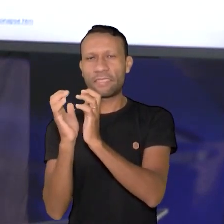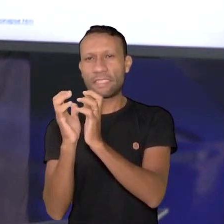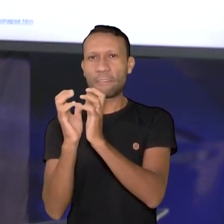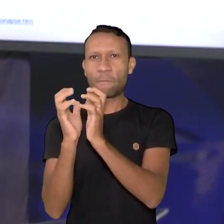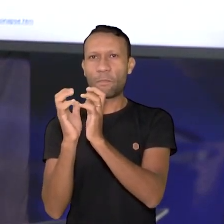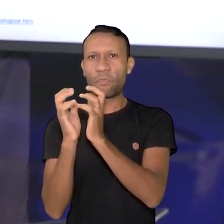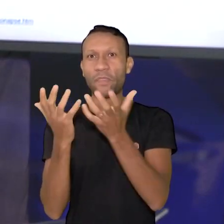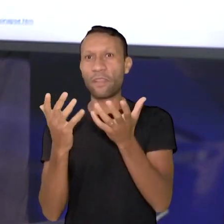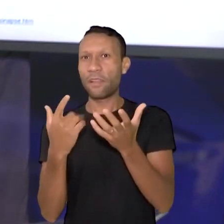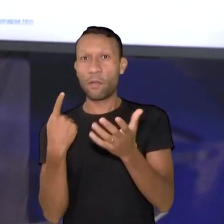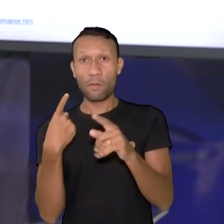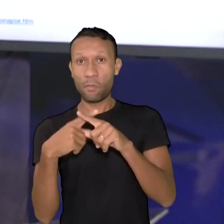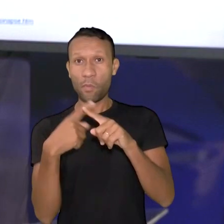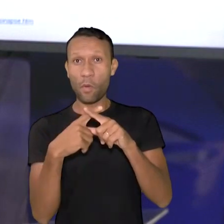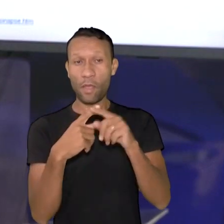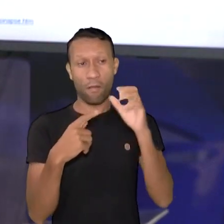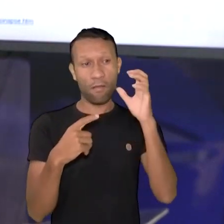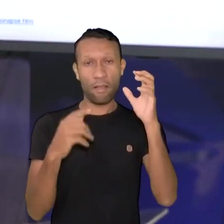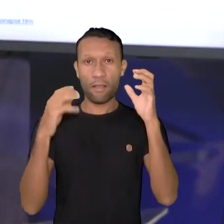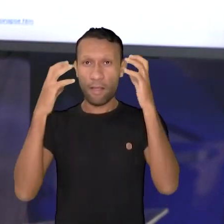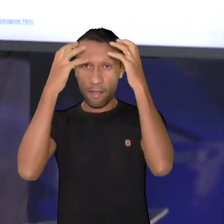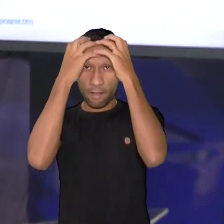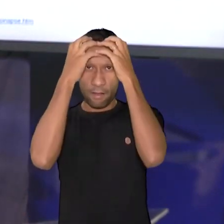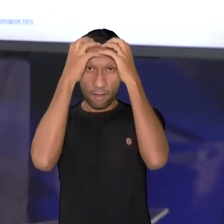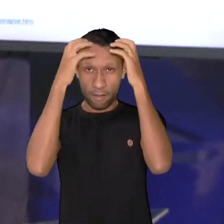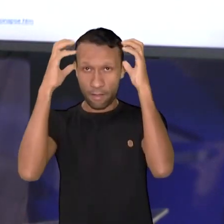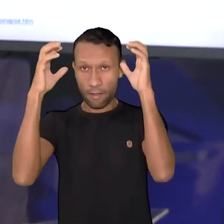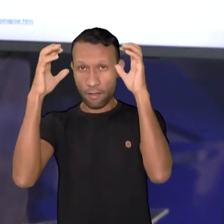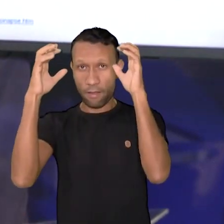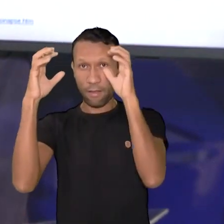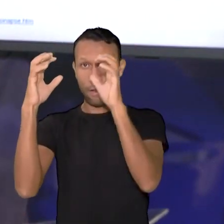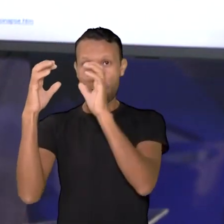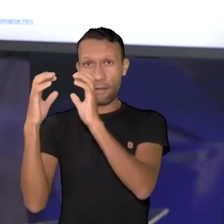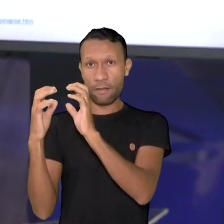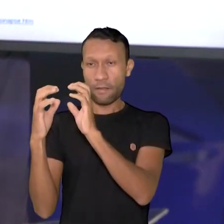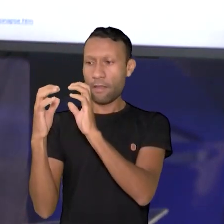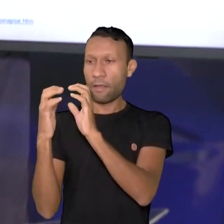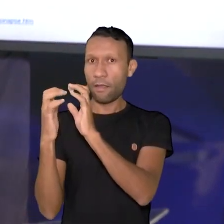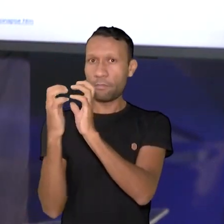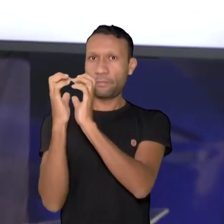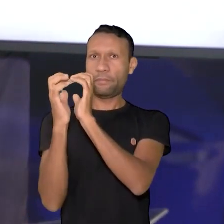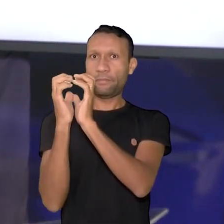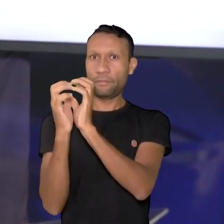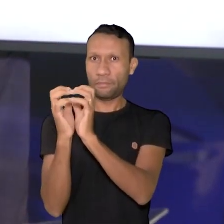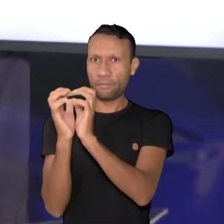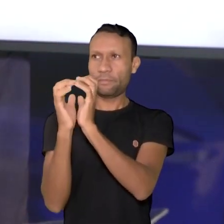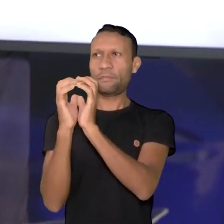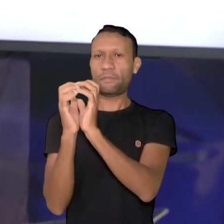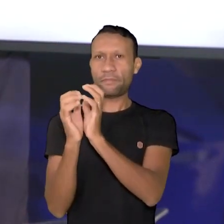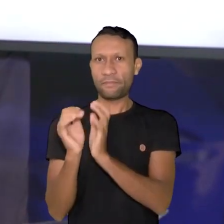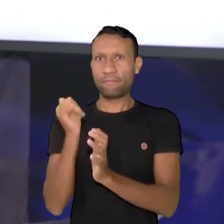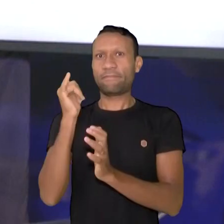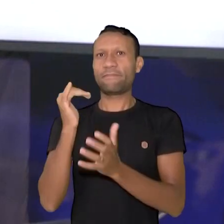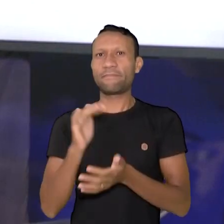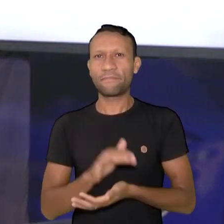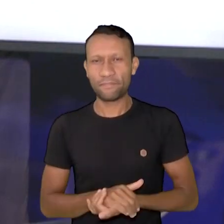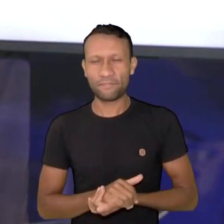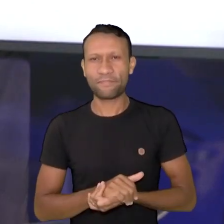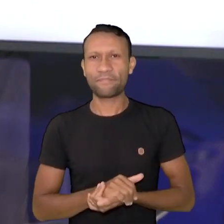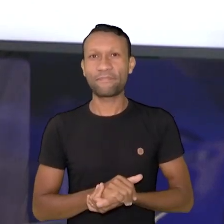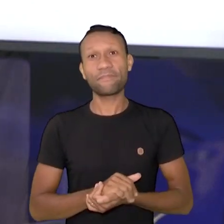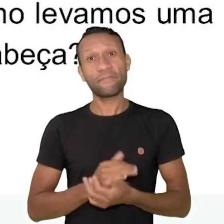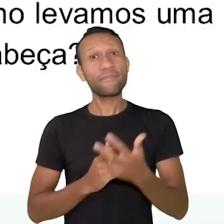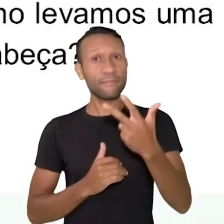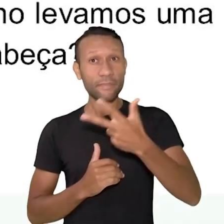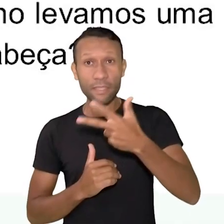e aí chega um neurotransmissor e toca assim no neurônio, ele acorda e manda fazer alguma ação, tá bom? Então, nessa terceira